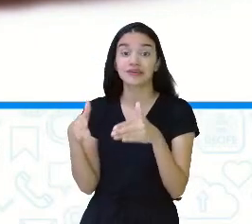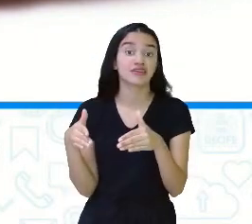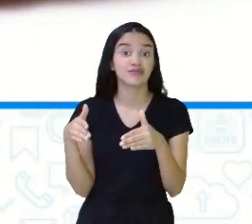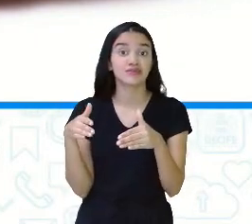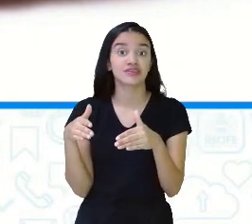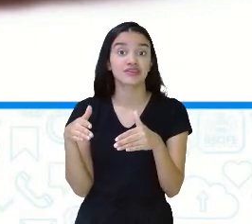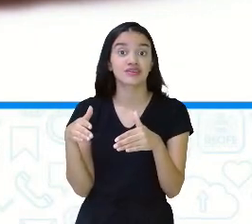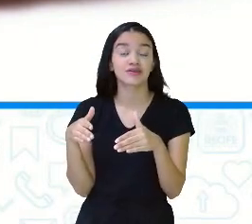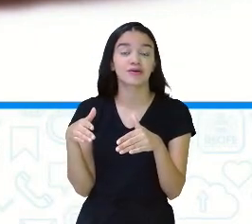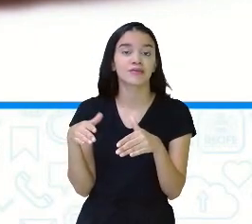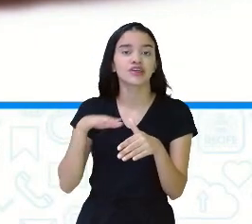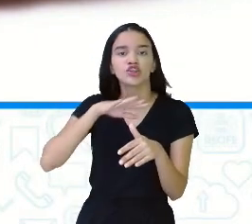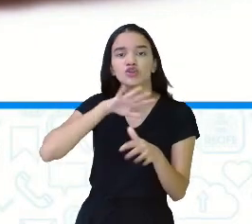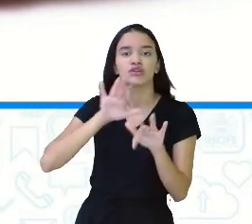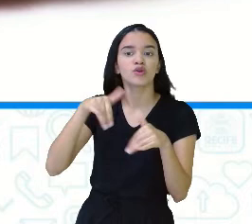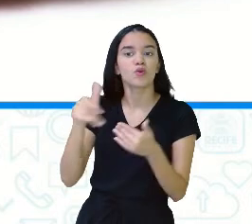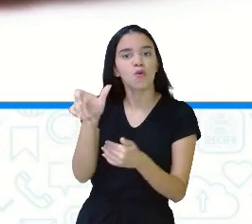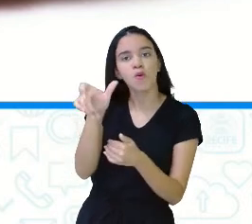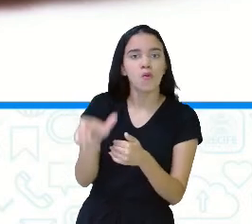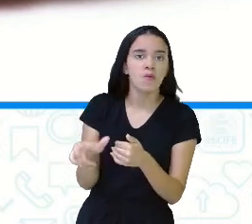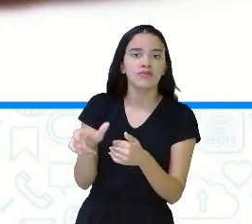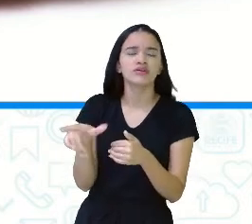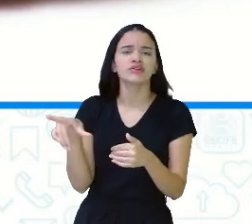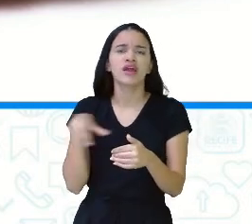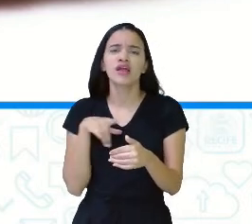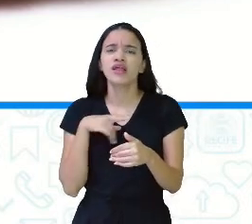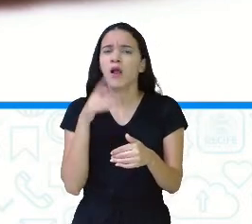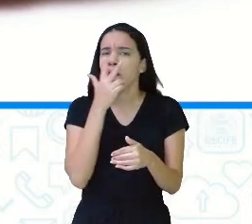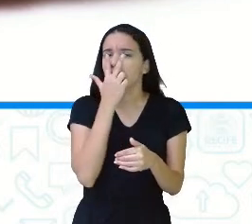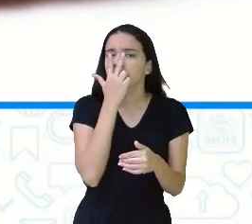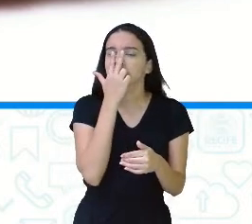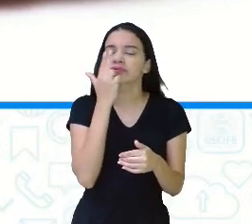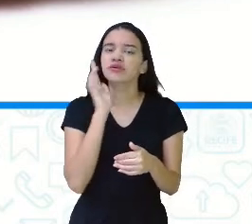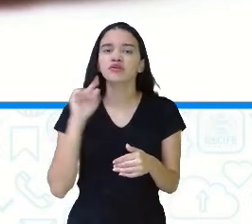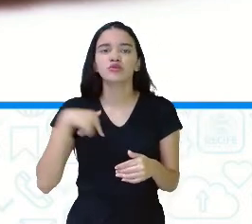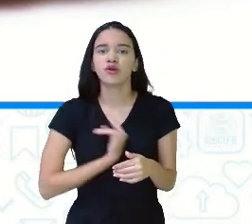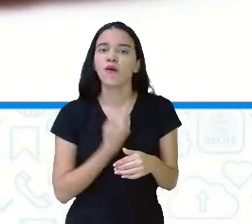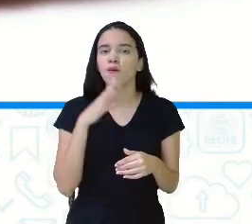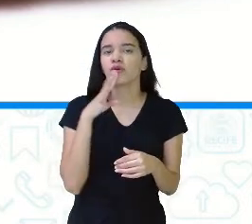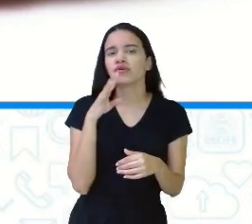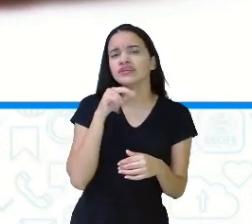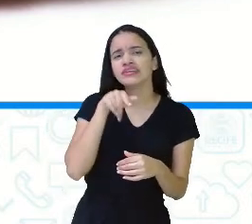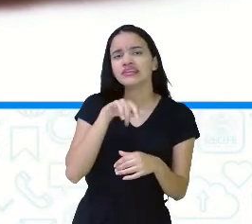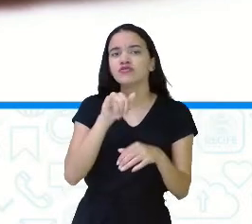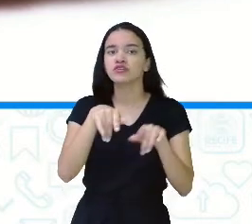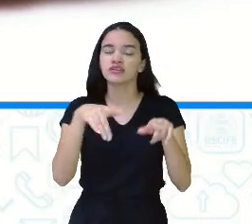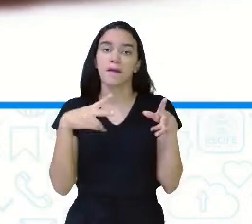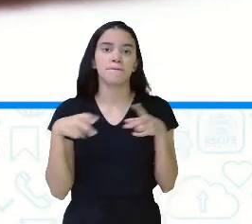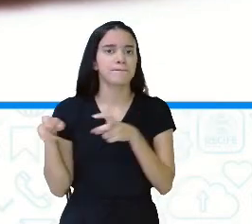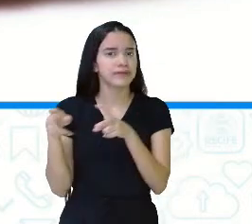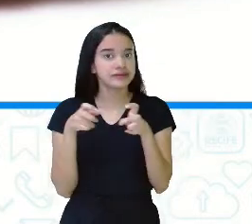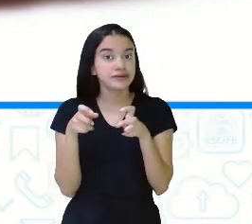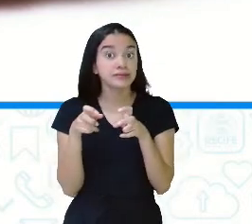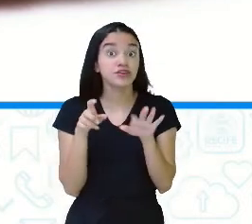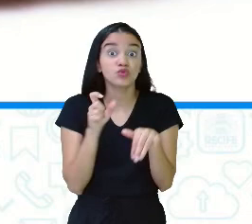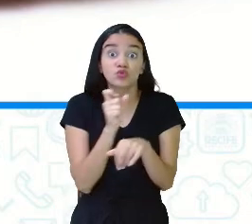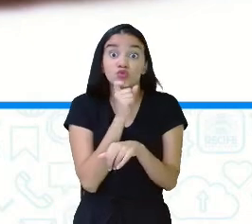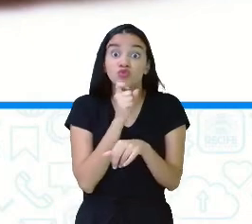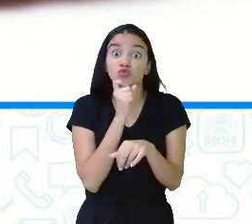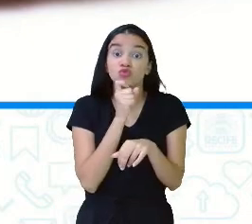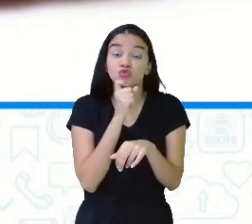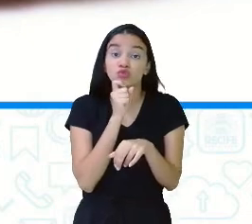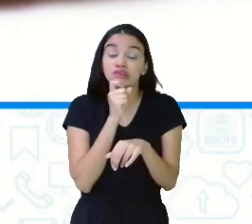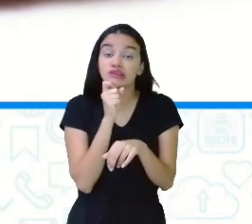uma espécie aí que tem aparecido, a gente conhece, porque aí se vocês olharem direitinho, principalmente nos tempos frios, no